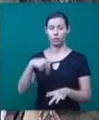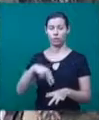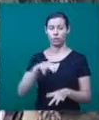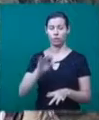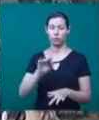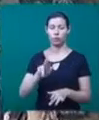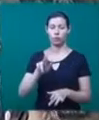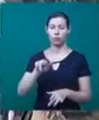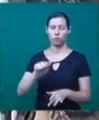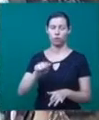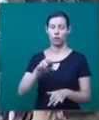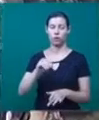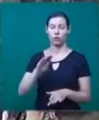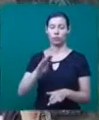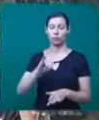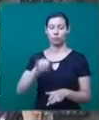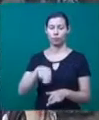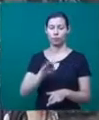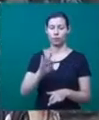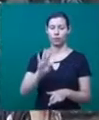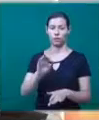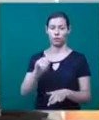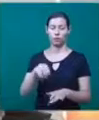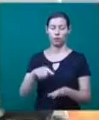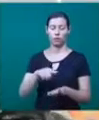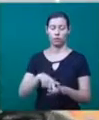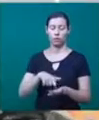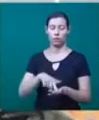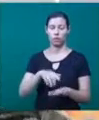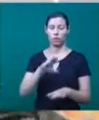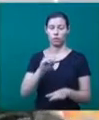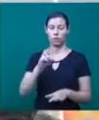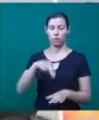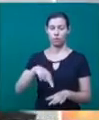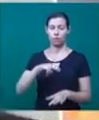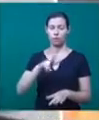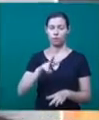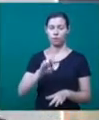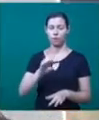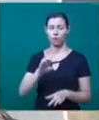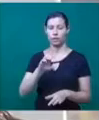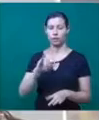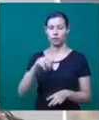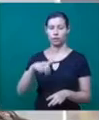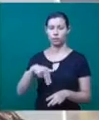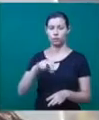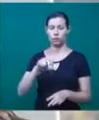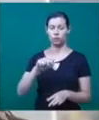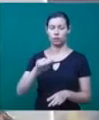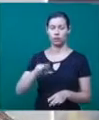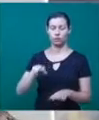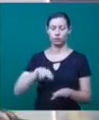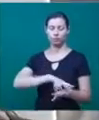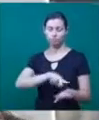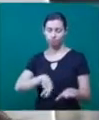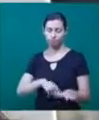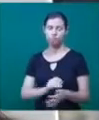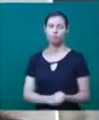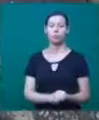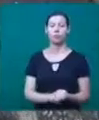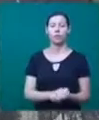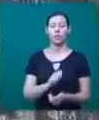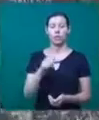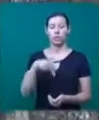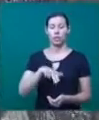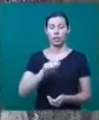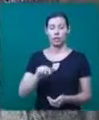nos primeiros momentos. Então é nessa direção. Ana, mais conhecida como Aninha Duarte, é uma das coordenadoras do NUP e